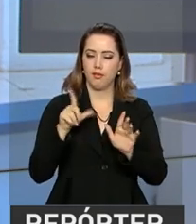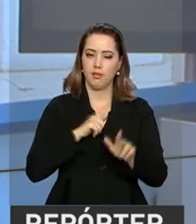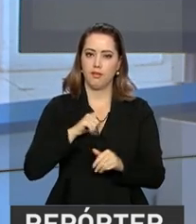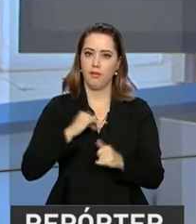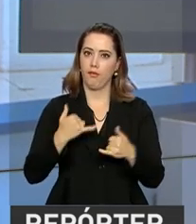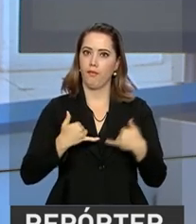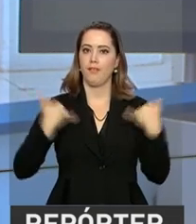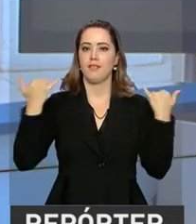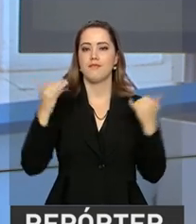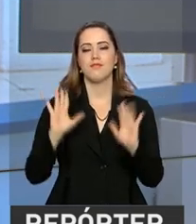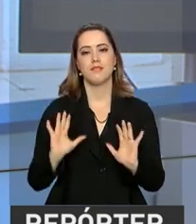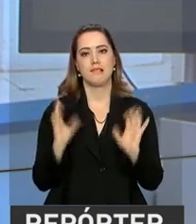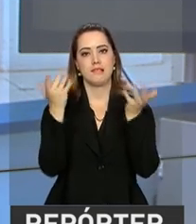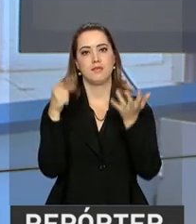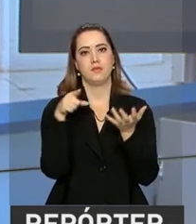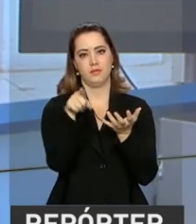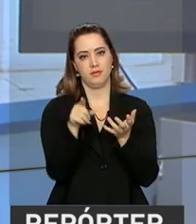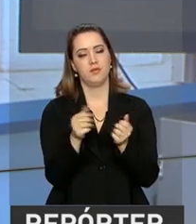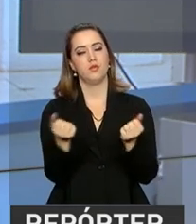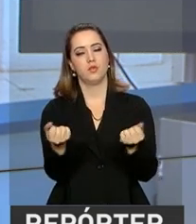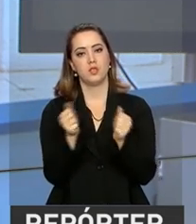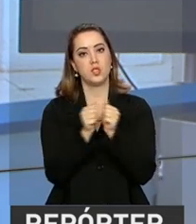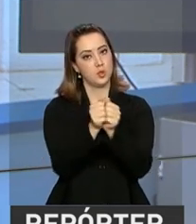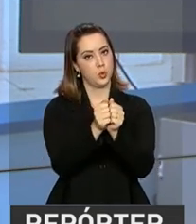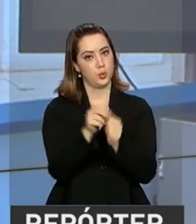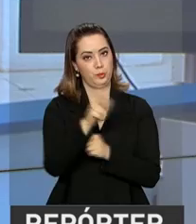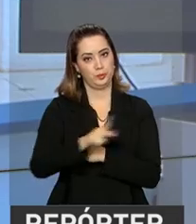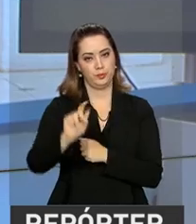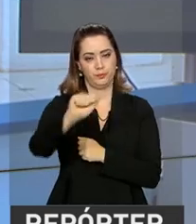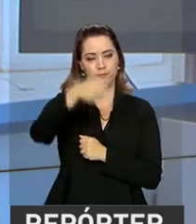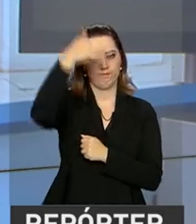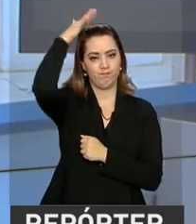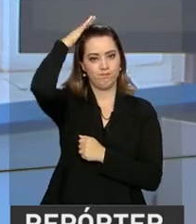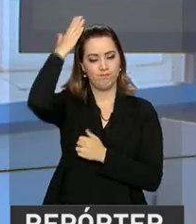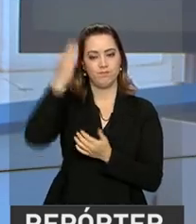Planalto. Eles foram recebidos pelo presidente em exercício, Michel Temer.